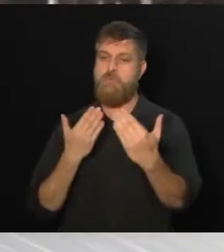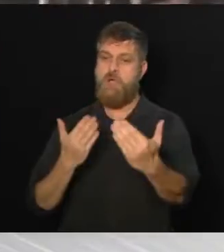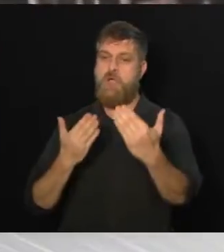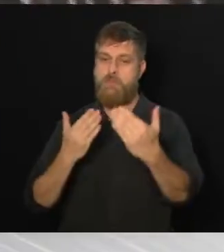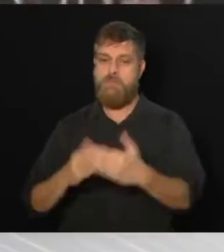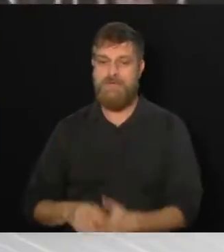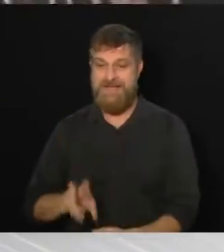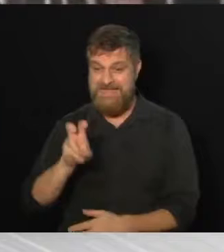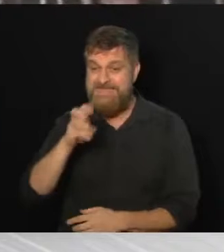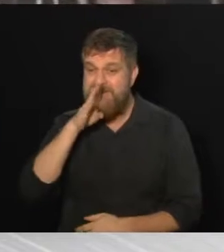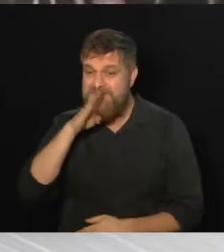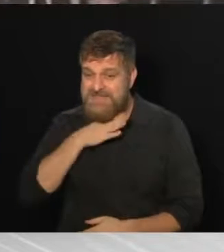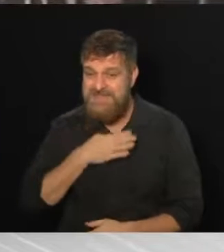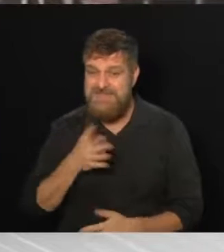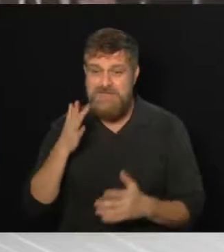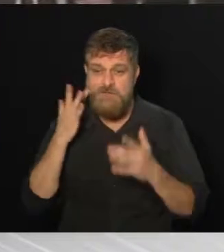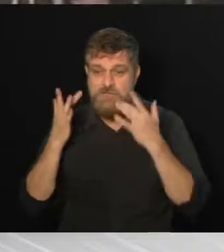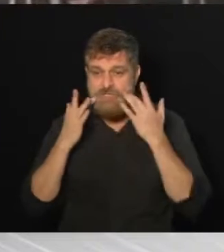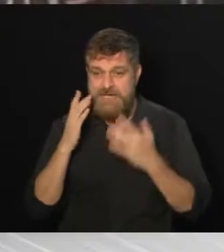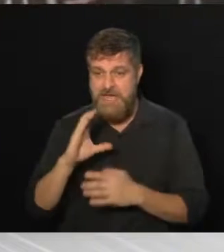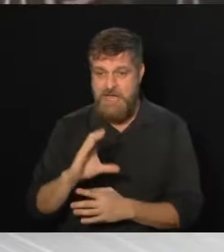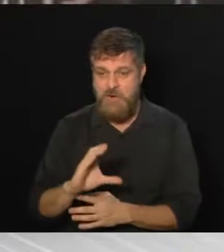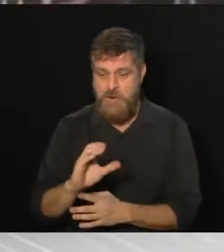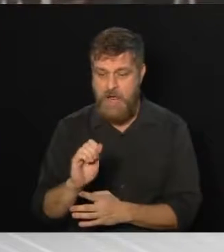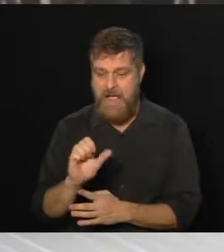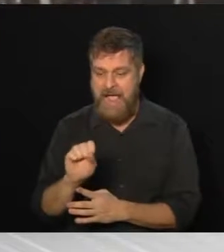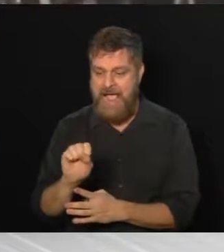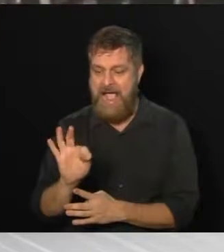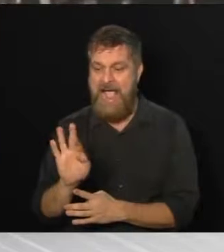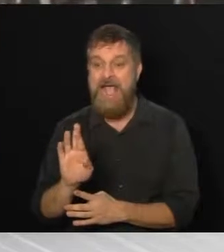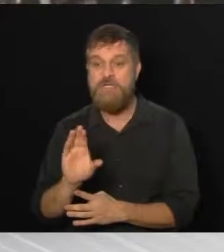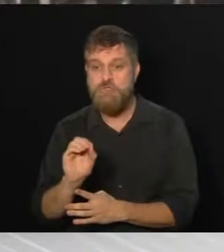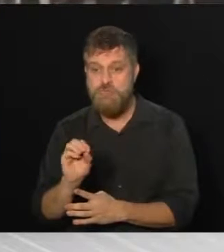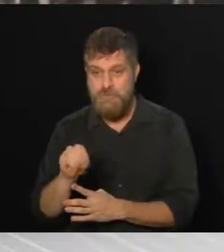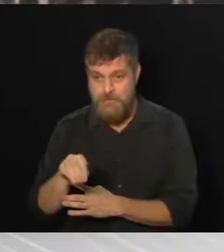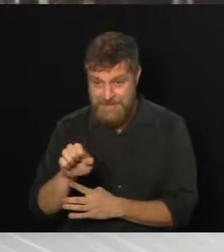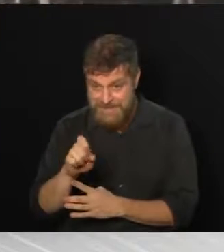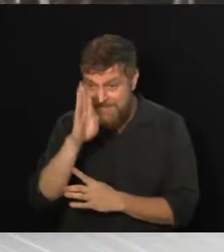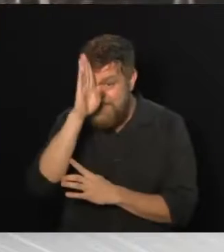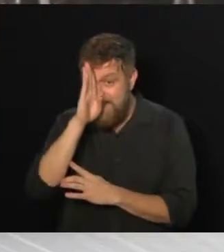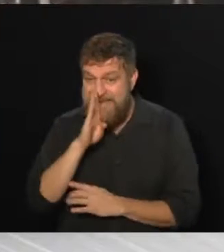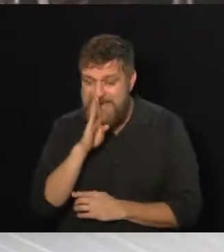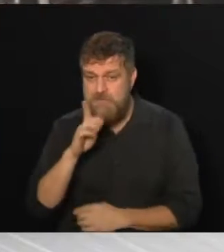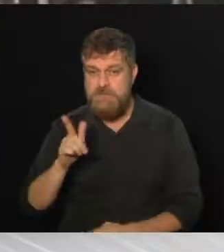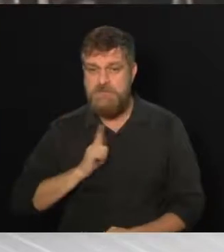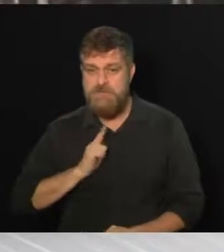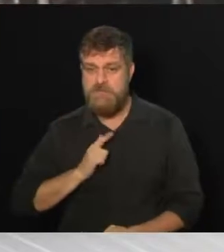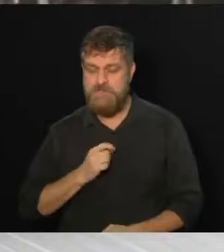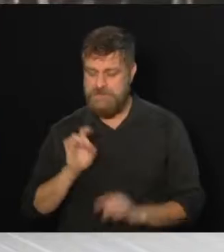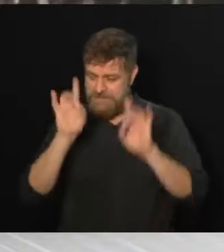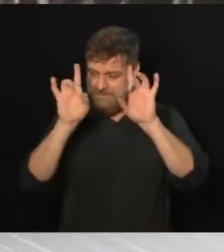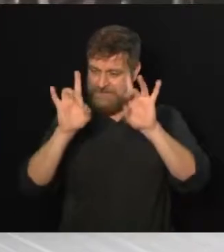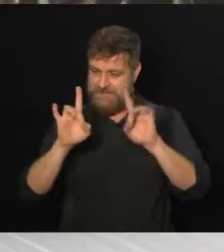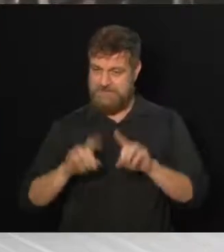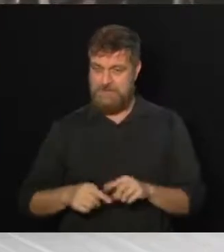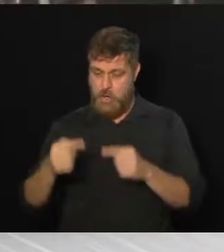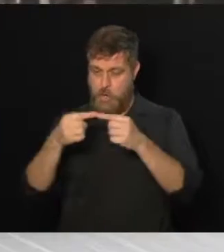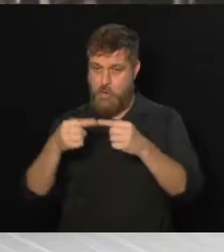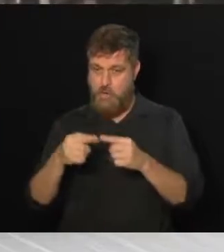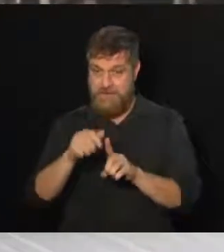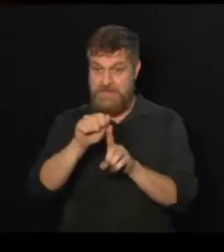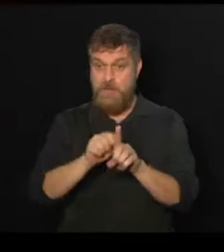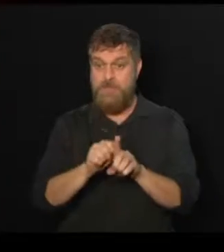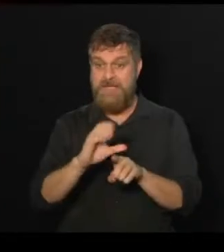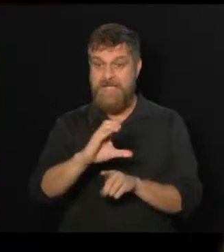da tarde no Teatro Castro Mendes, com entrada gratuita. O concerto especial faz parte da programação do mês Carlos